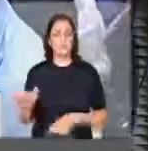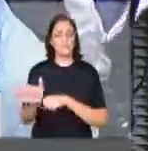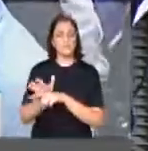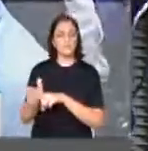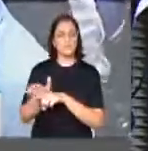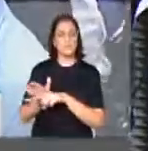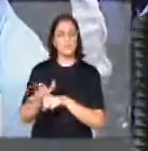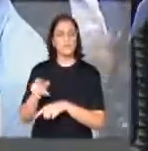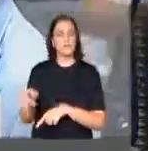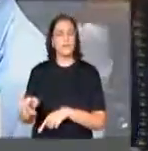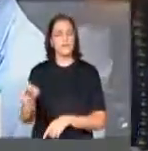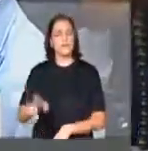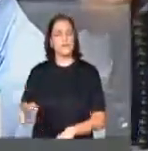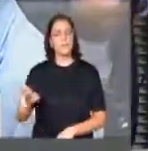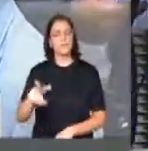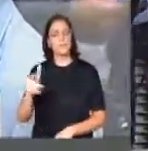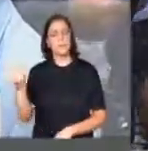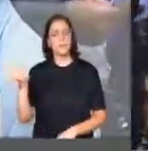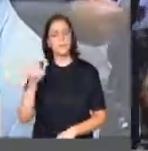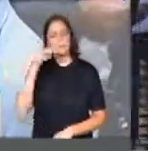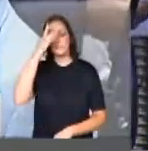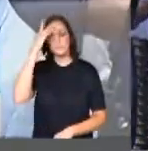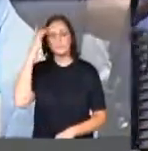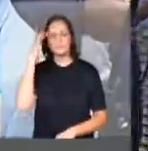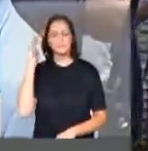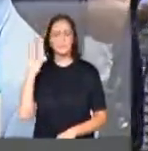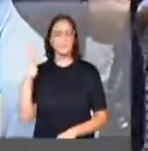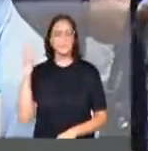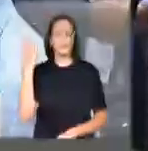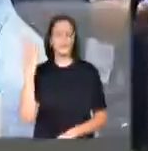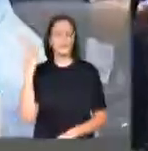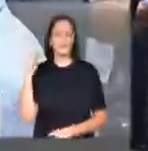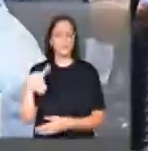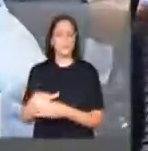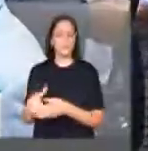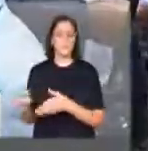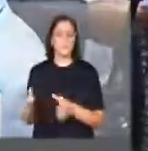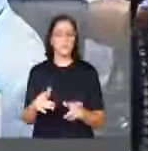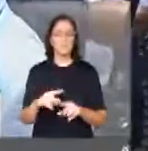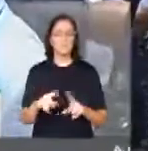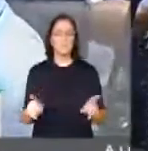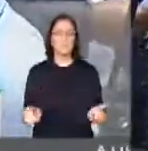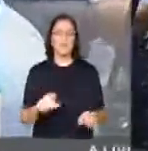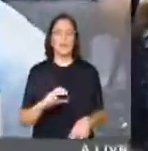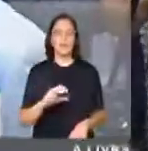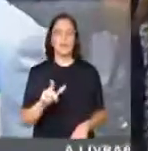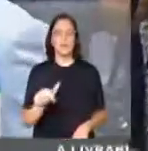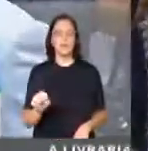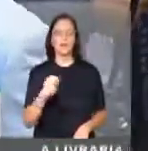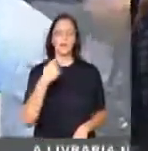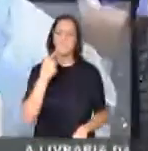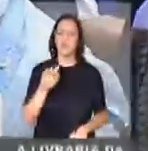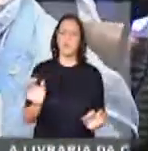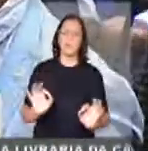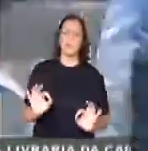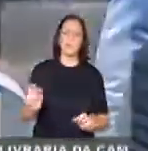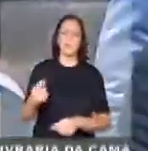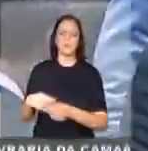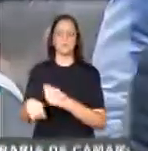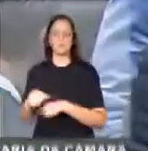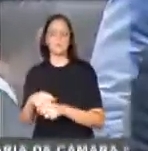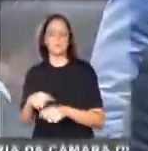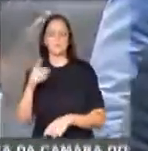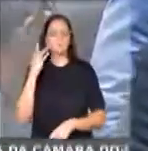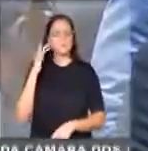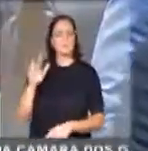do processo eleitoral, que Bolsonaro e Carlos Bolsonaro desmentem que houve negociação, que vai um volta,